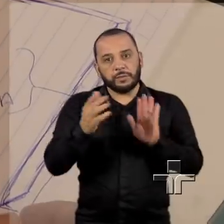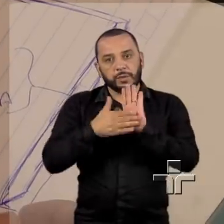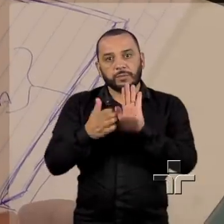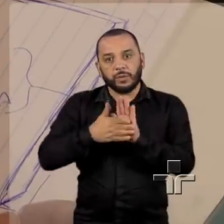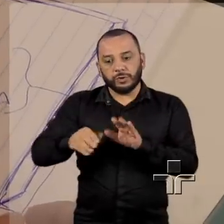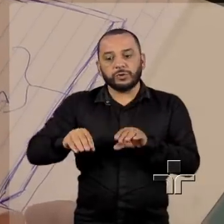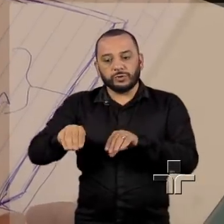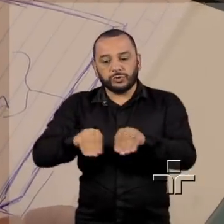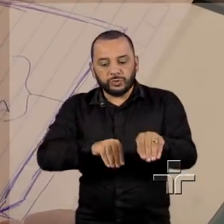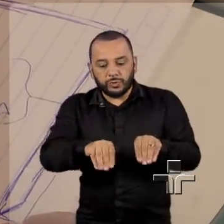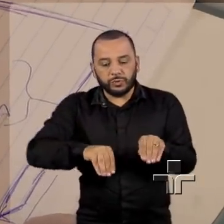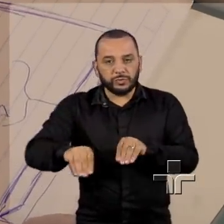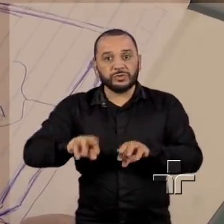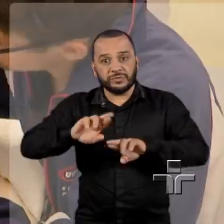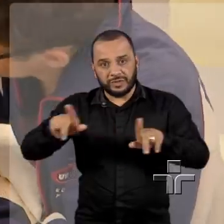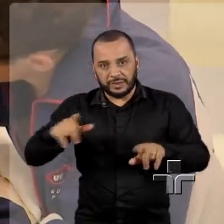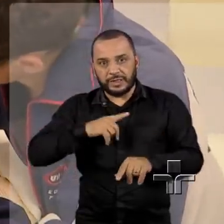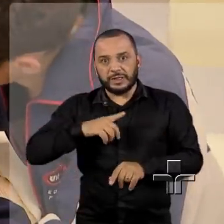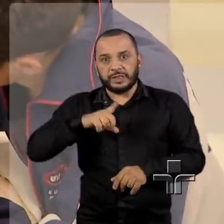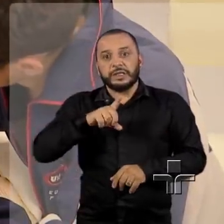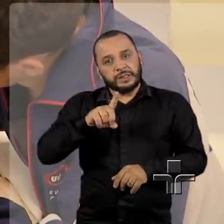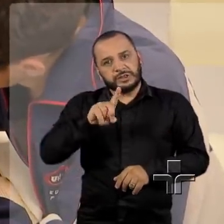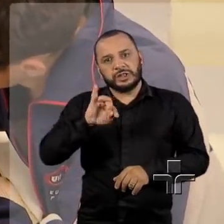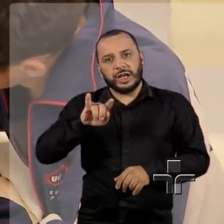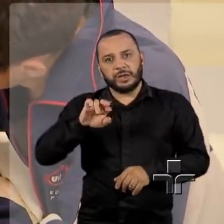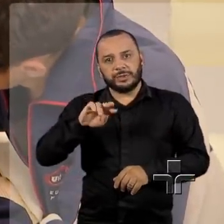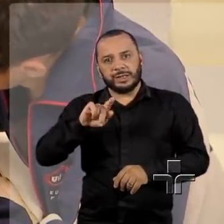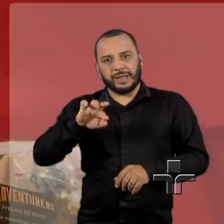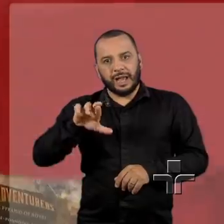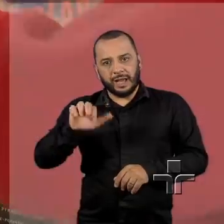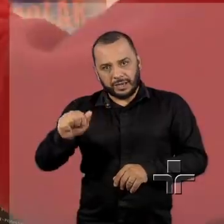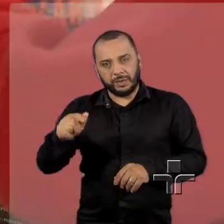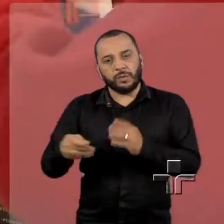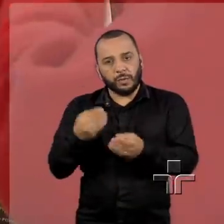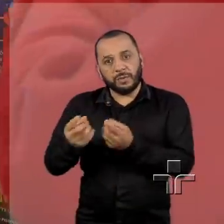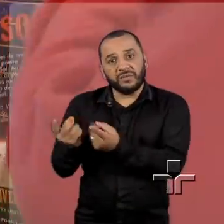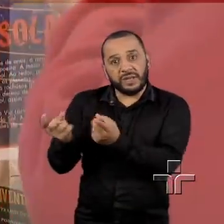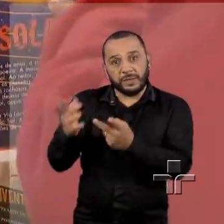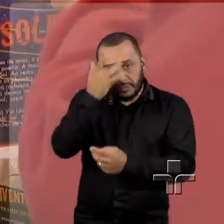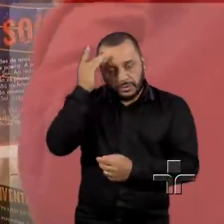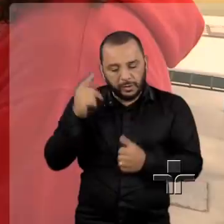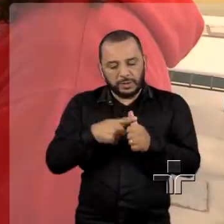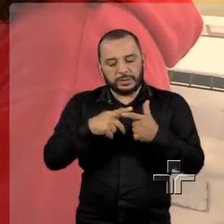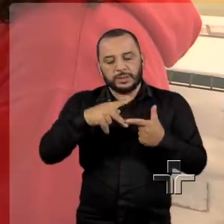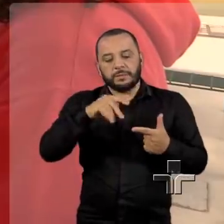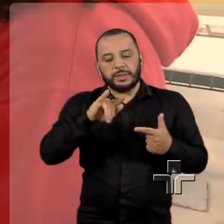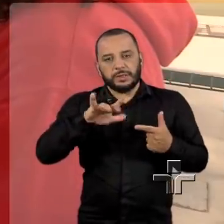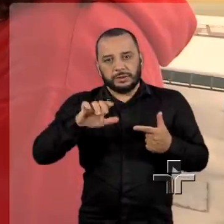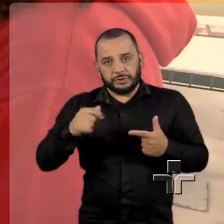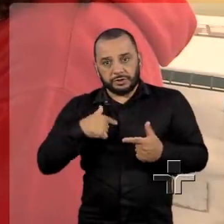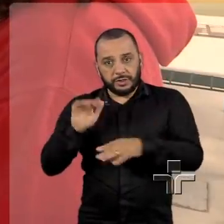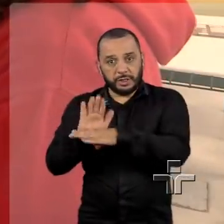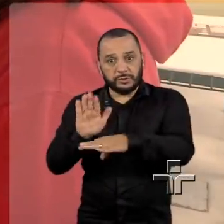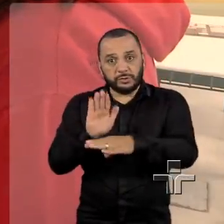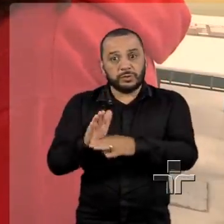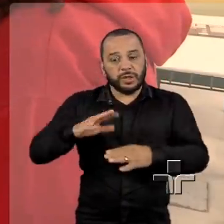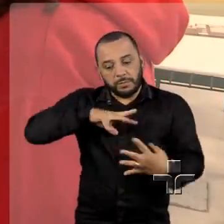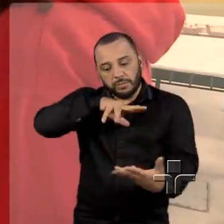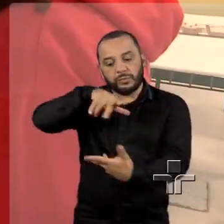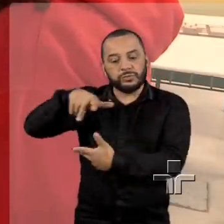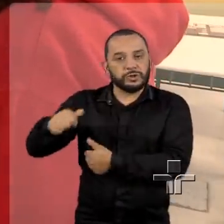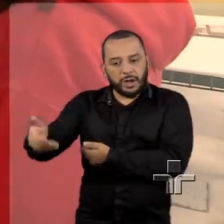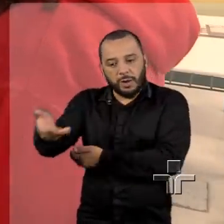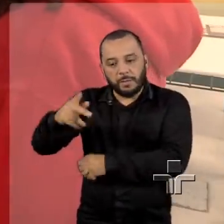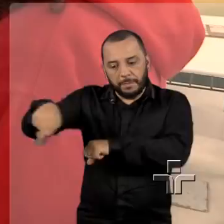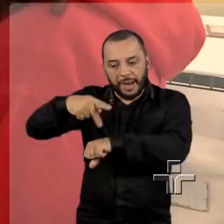O Diário de Dandara escancara o tráfico de pessoas. Planet sugere colaboração internacional entre países para evitar